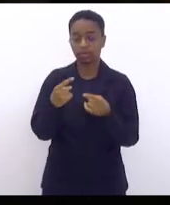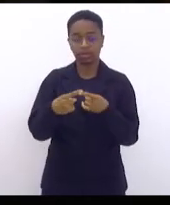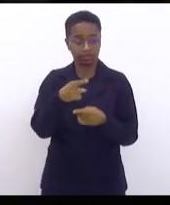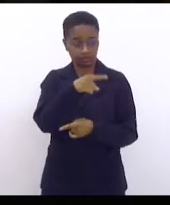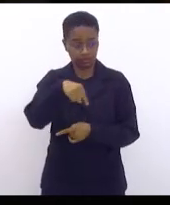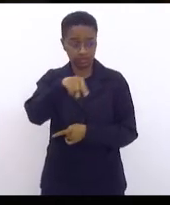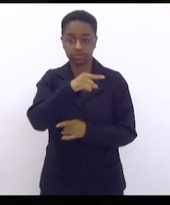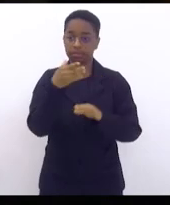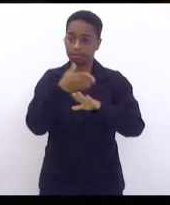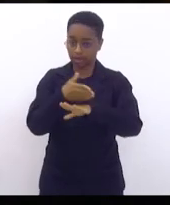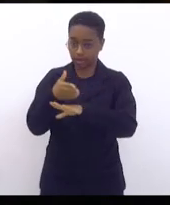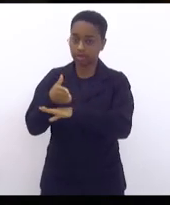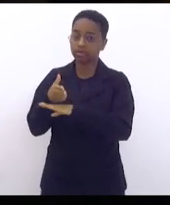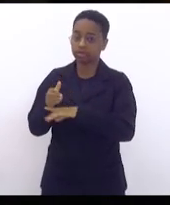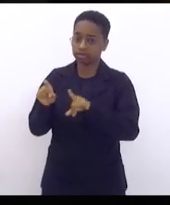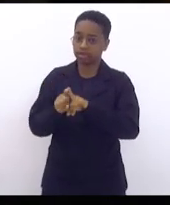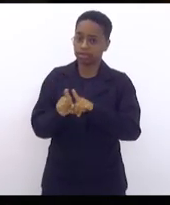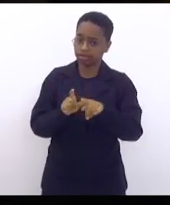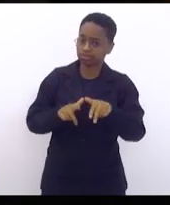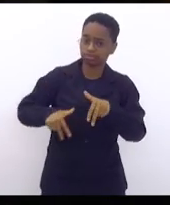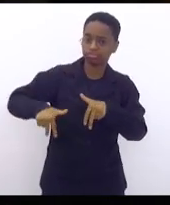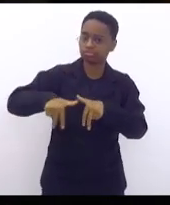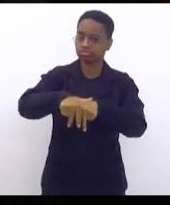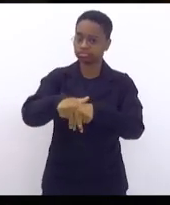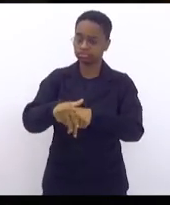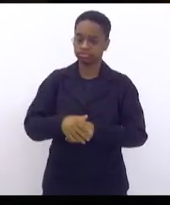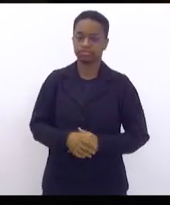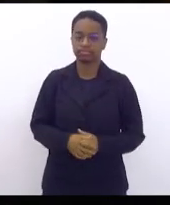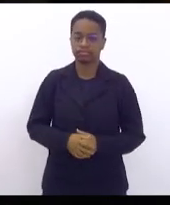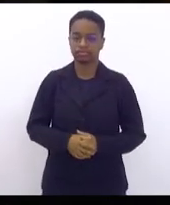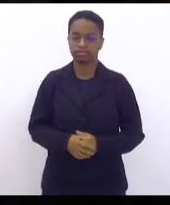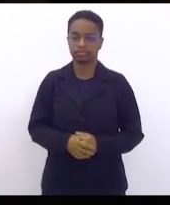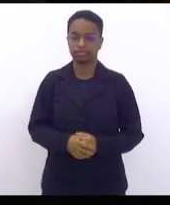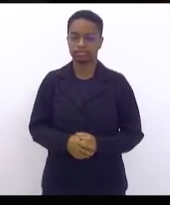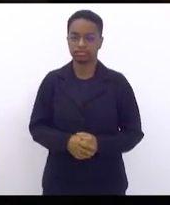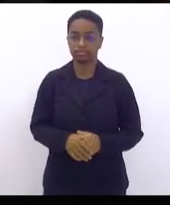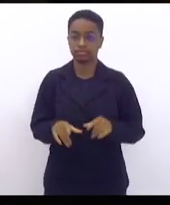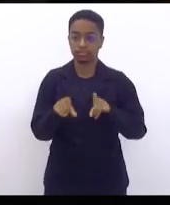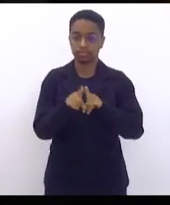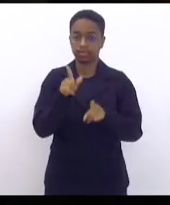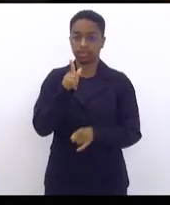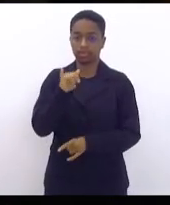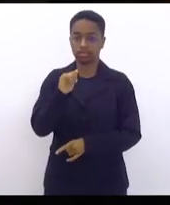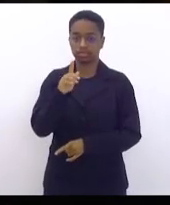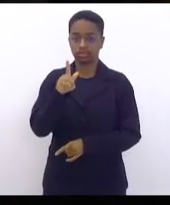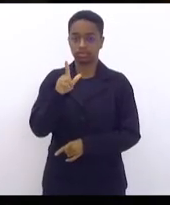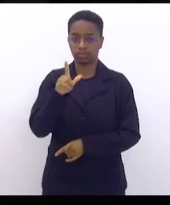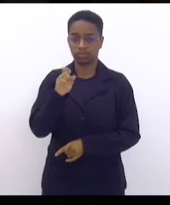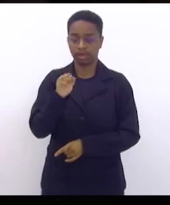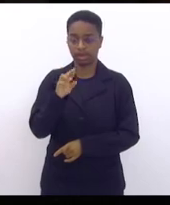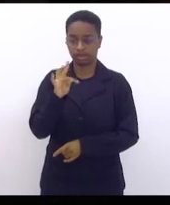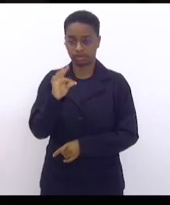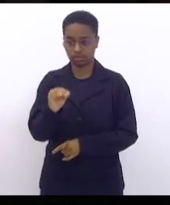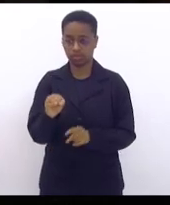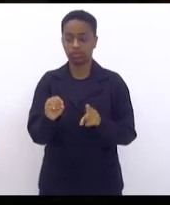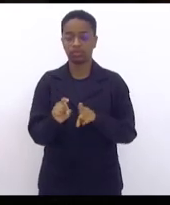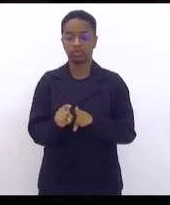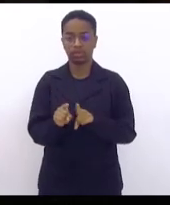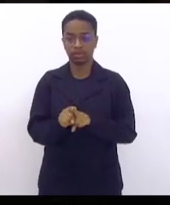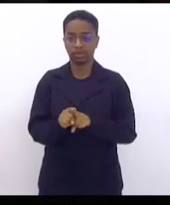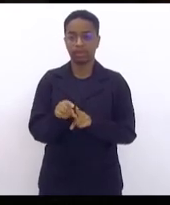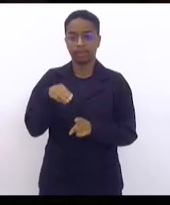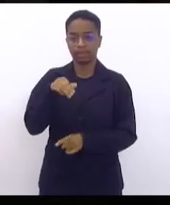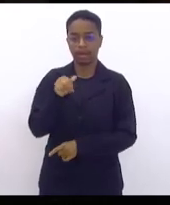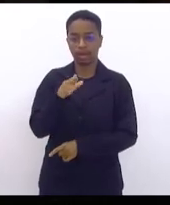vocês participaram, tiveram à frente dele, né? O próprio Gilberto Teixeira, né?